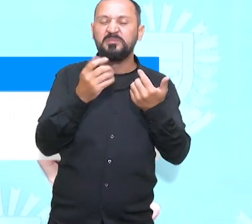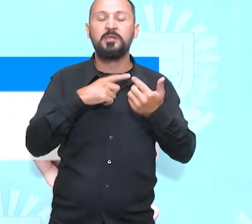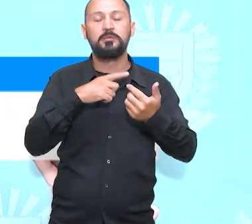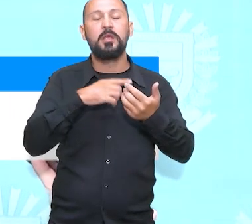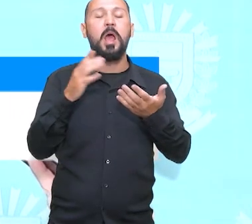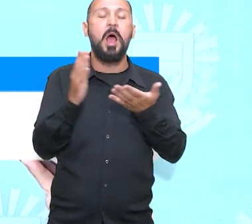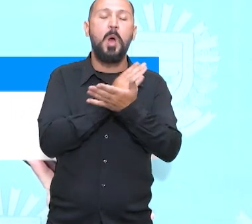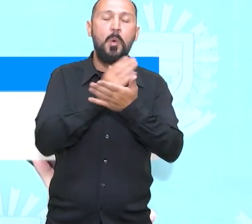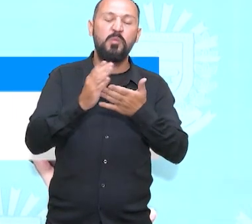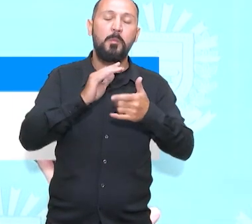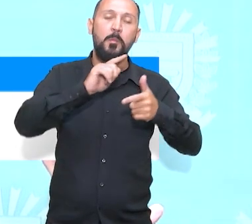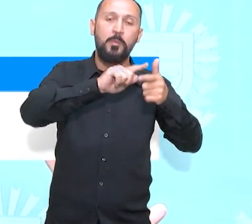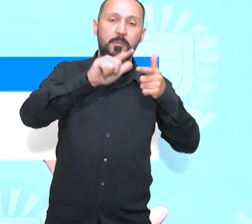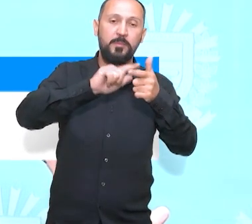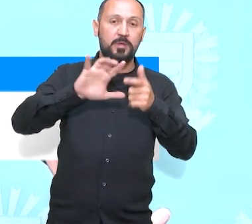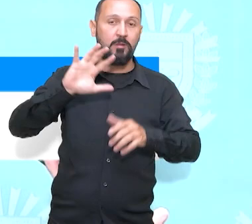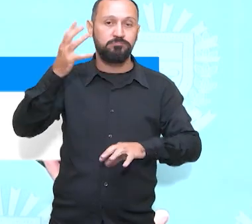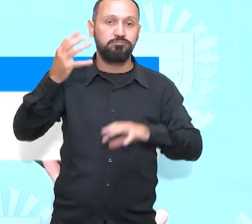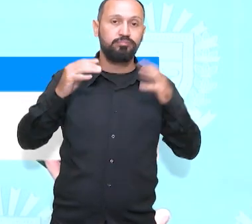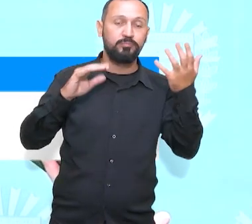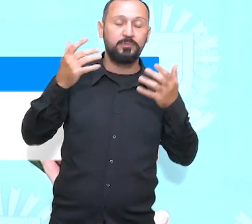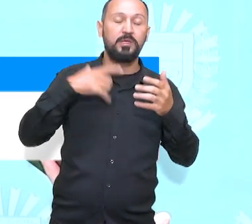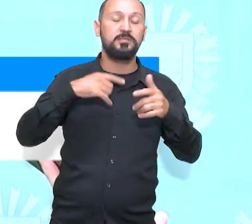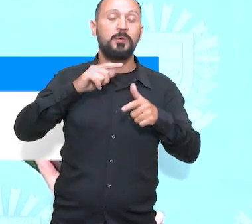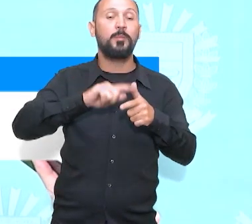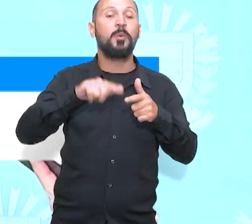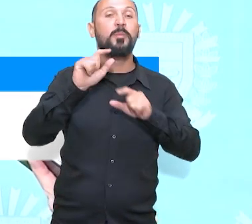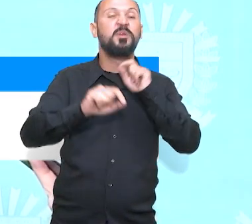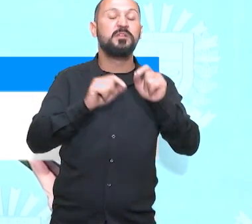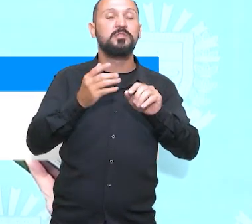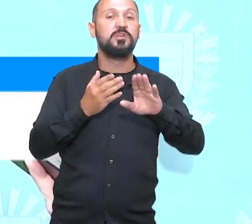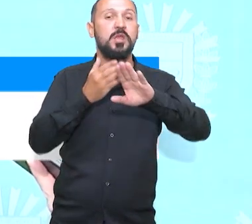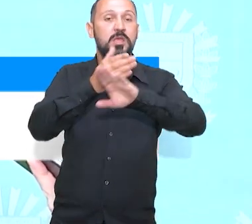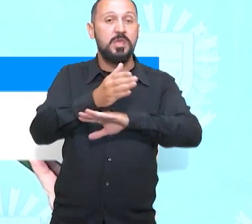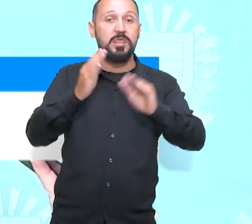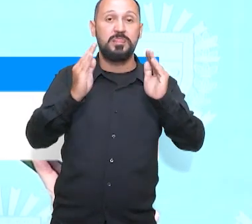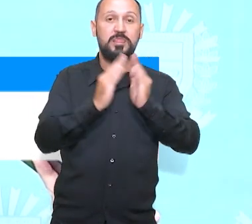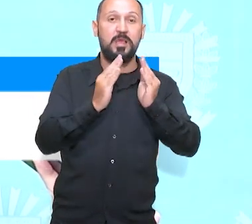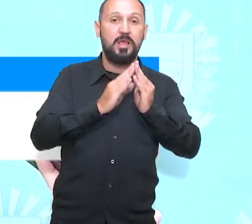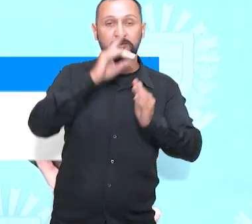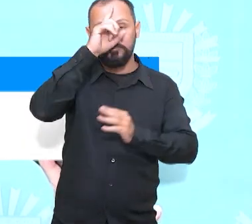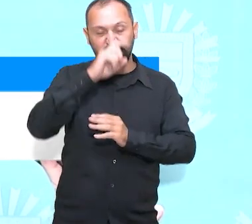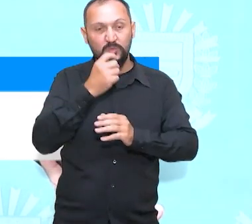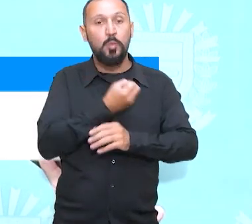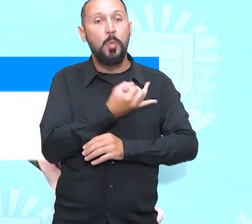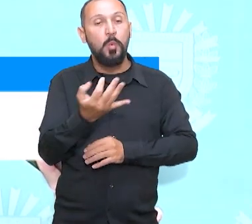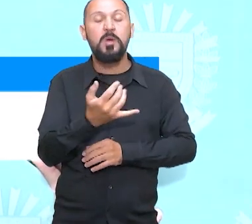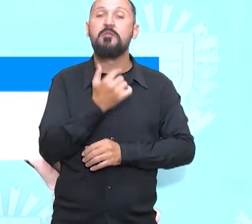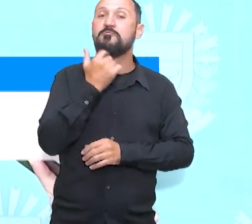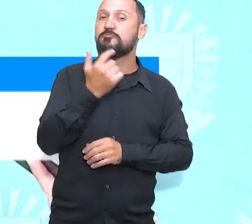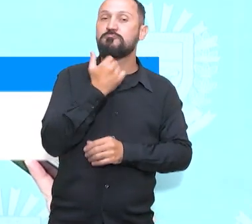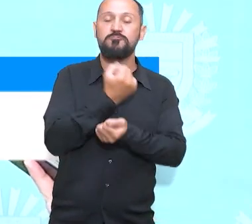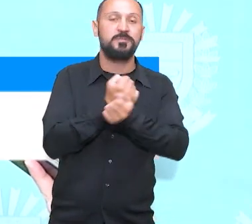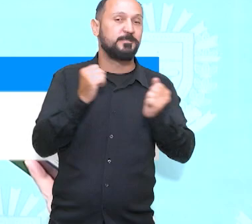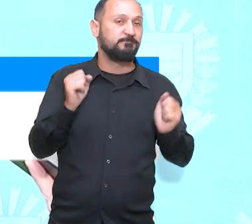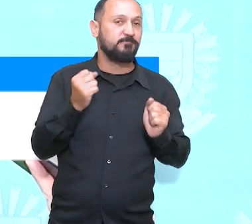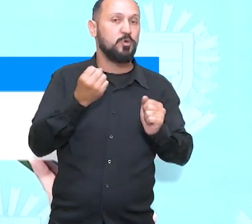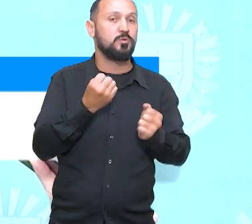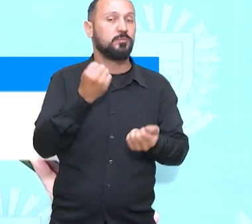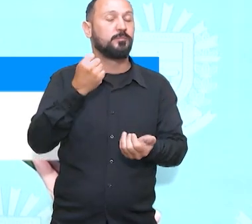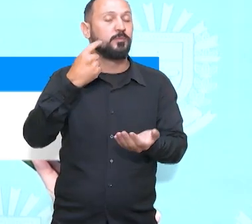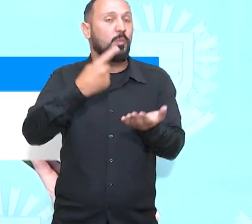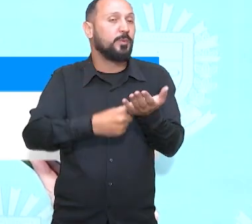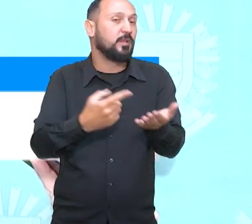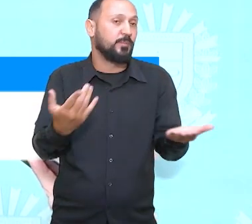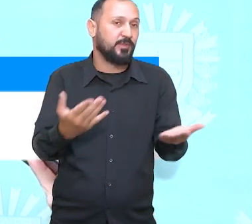os percalços que vão acontecendo, que é essa questão da gente não conseguir retirar o número de relógios estipulados para